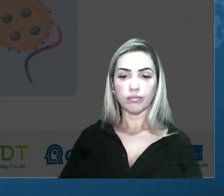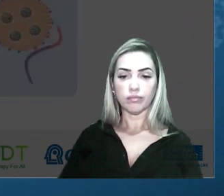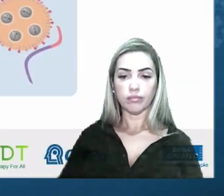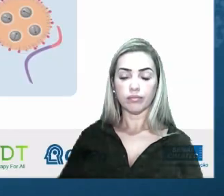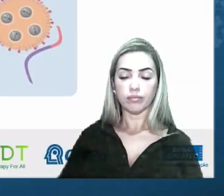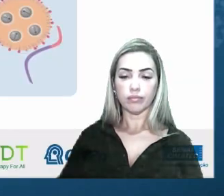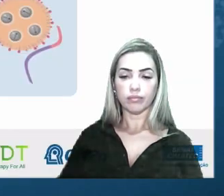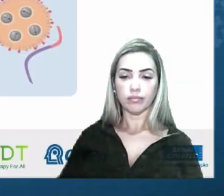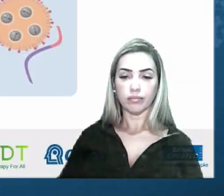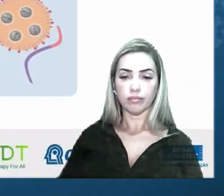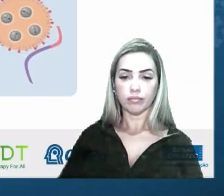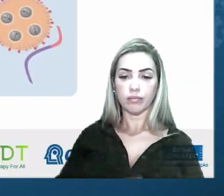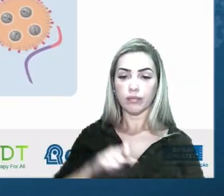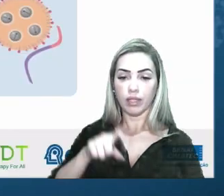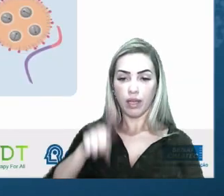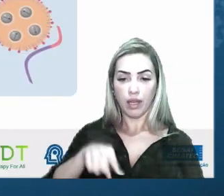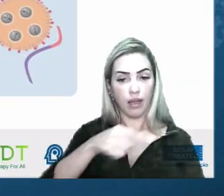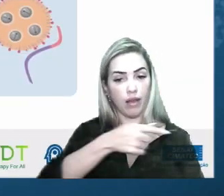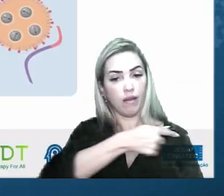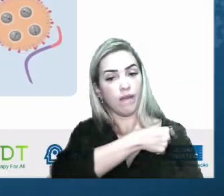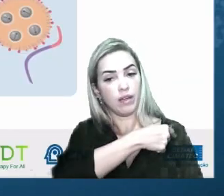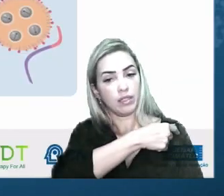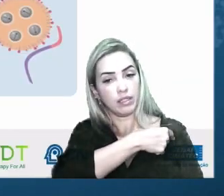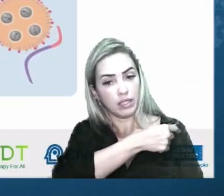uma vacina que